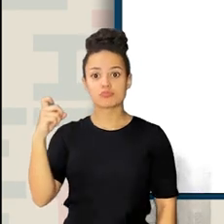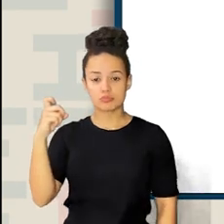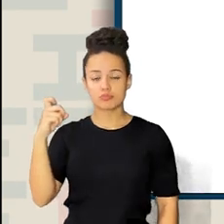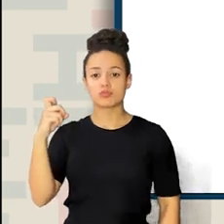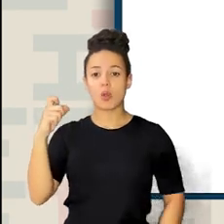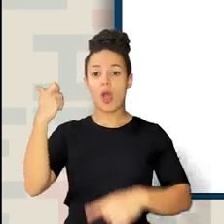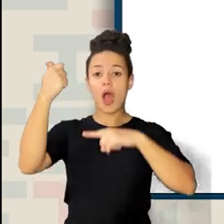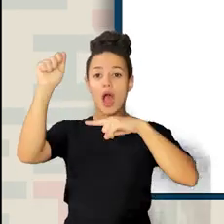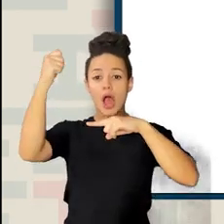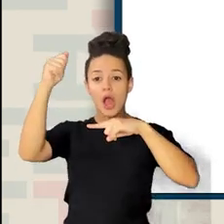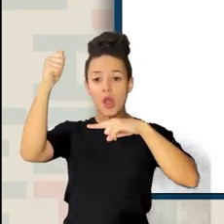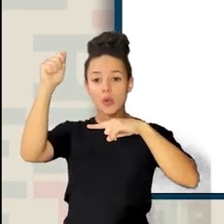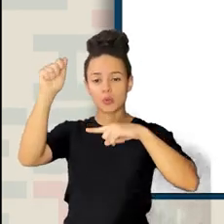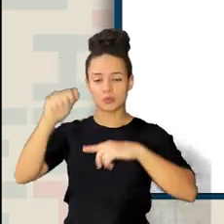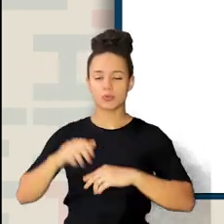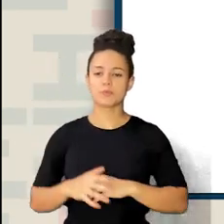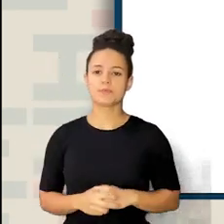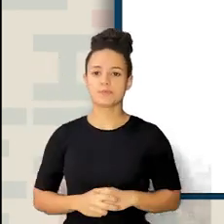nesses agudos.